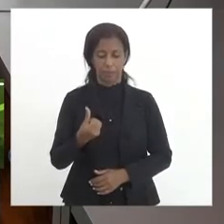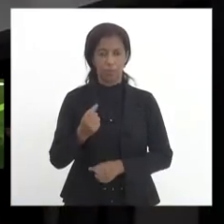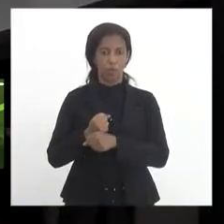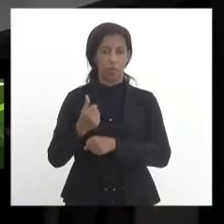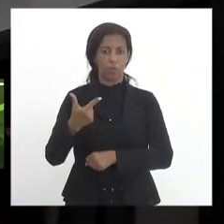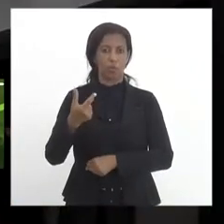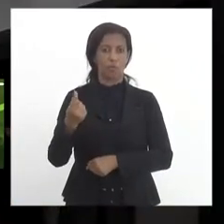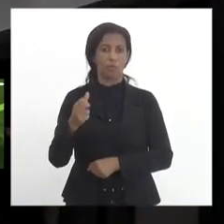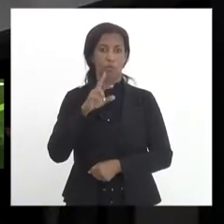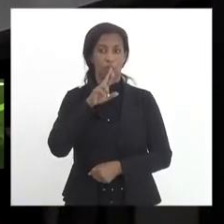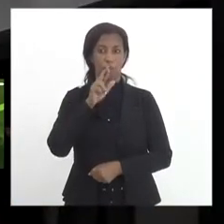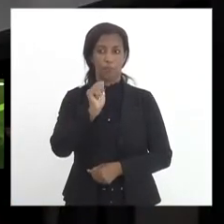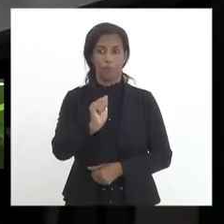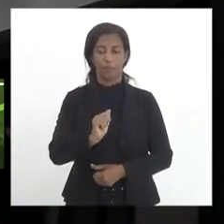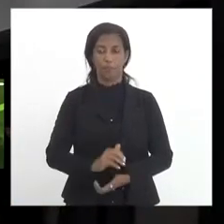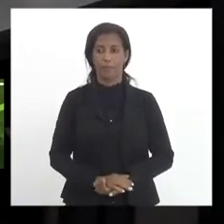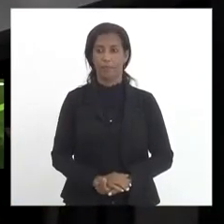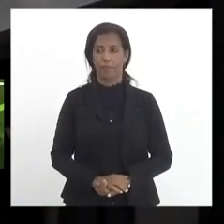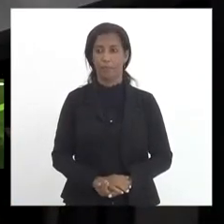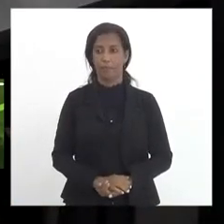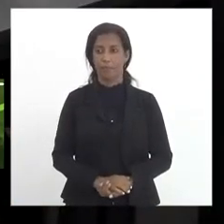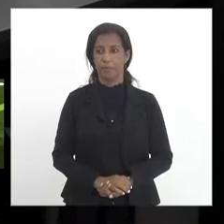deputado Rodrigo Amorim.